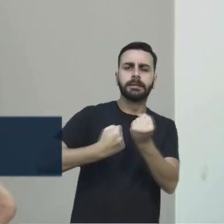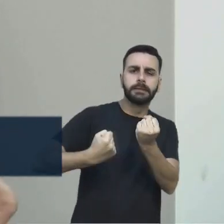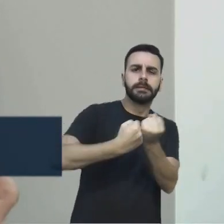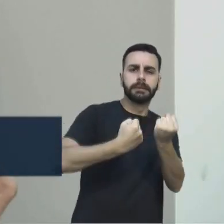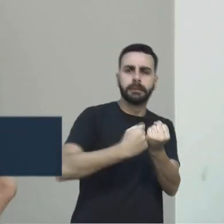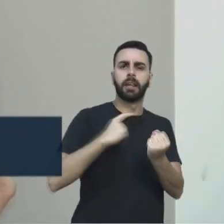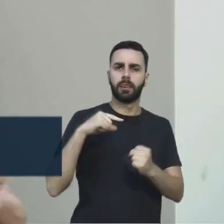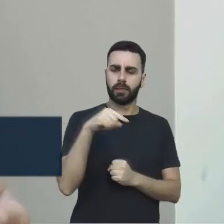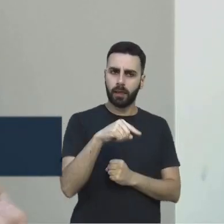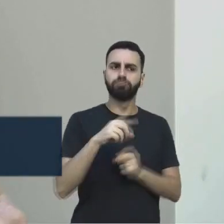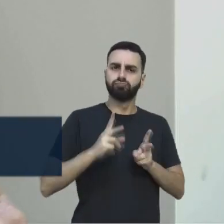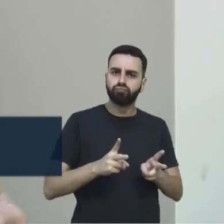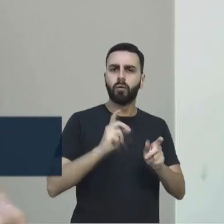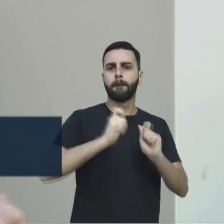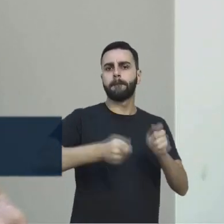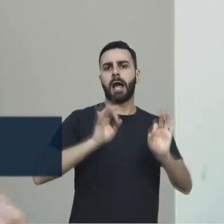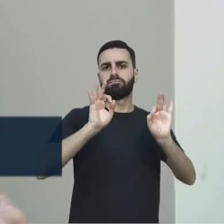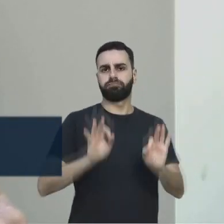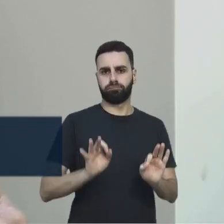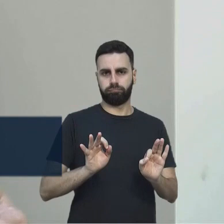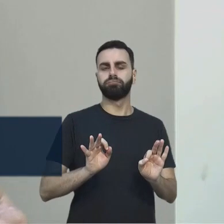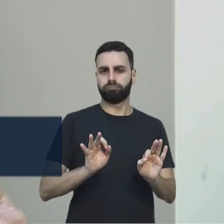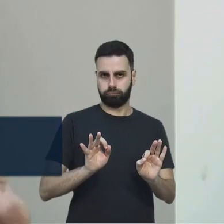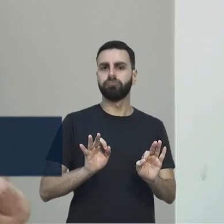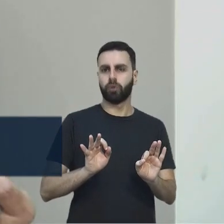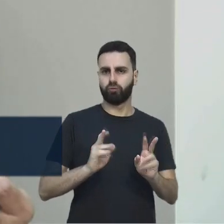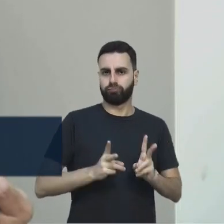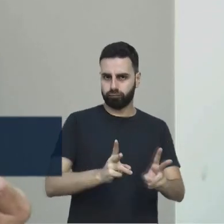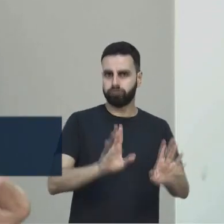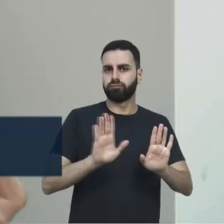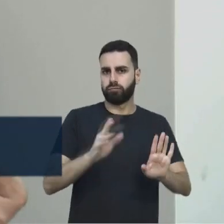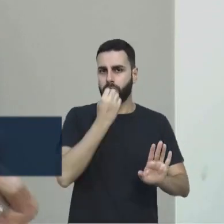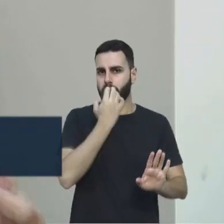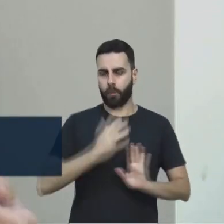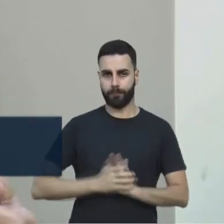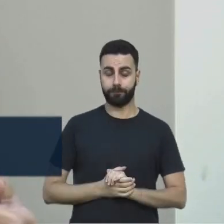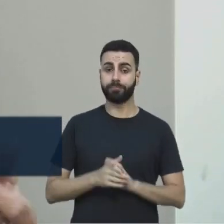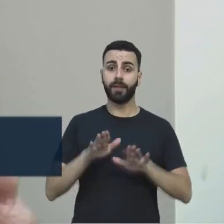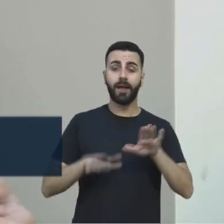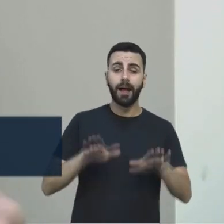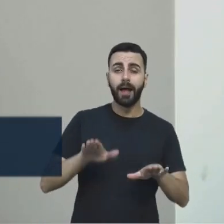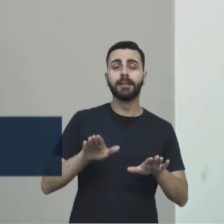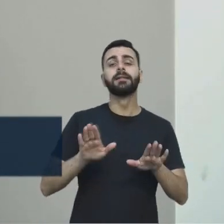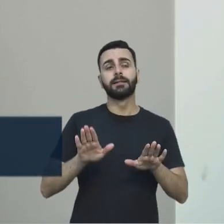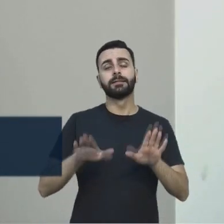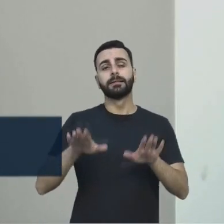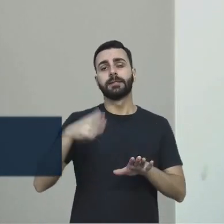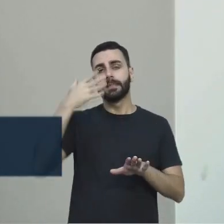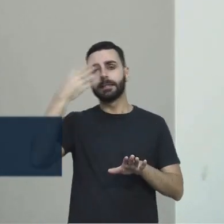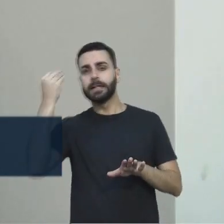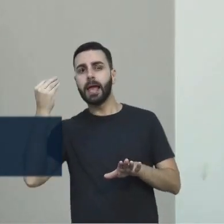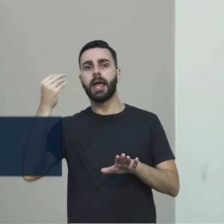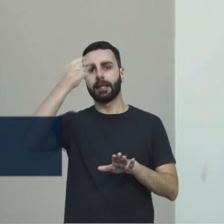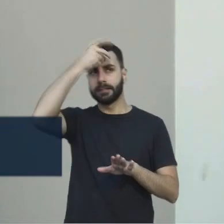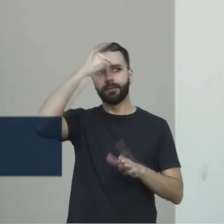né manter o lá a gente eh às vezes é esquecido um pouco né pelo